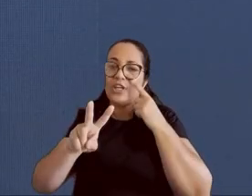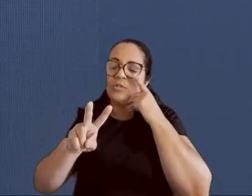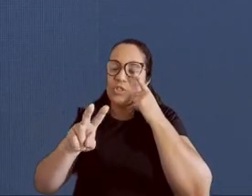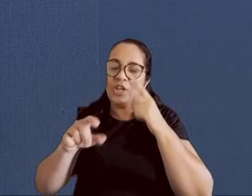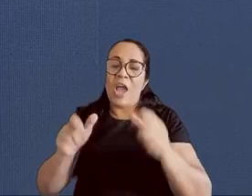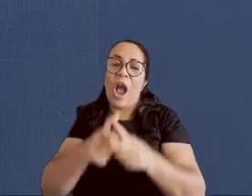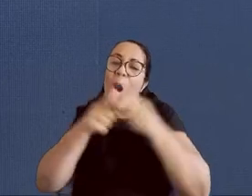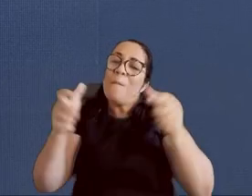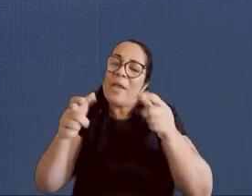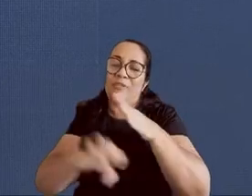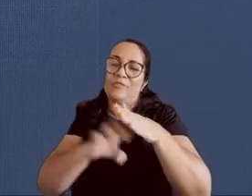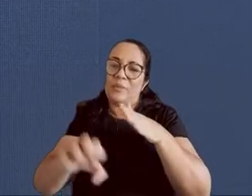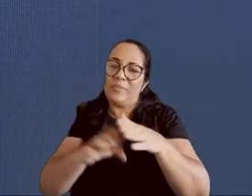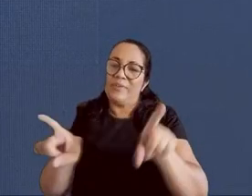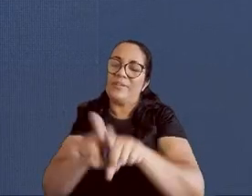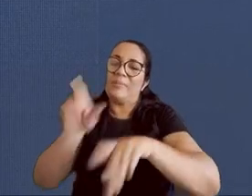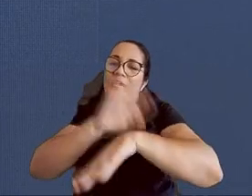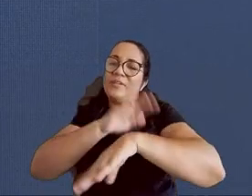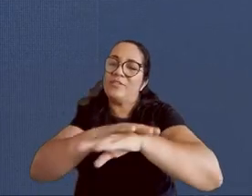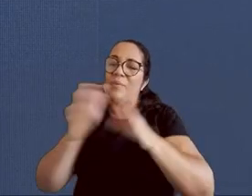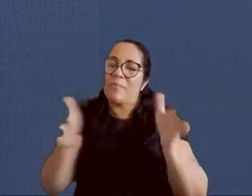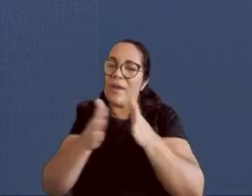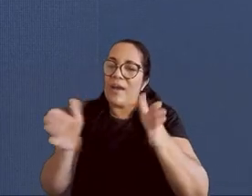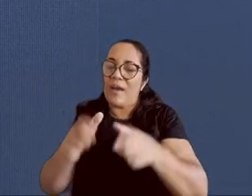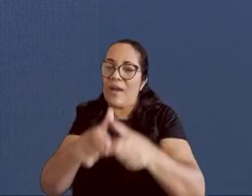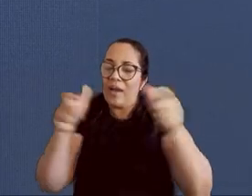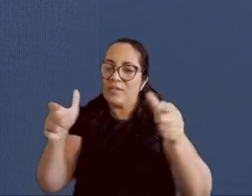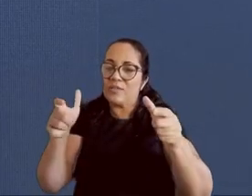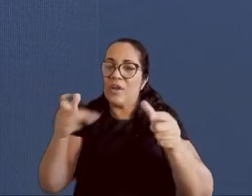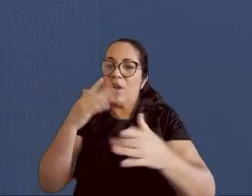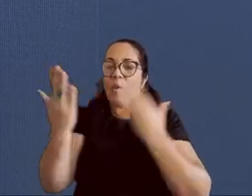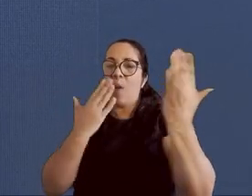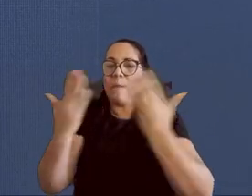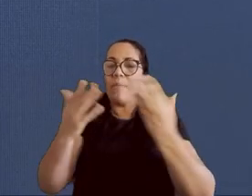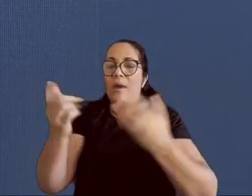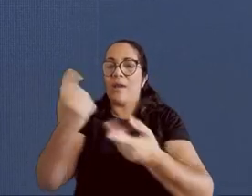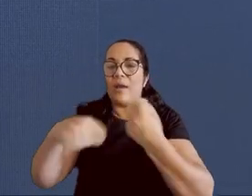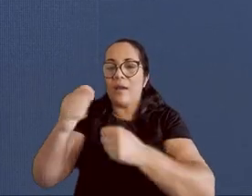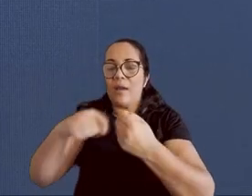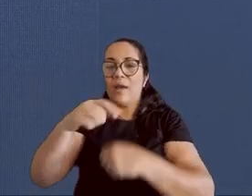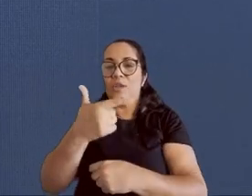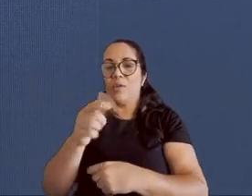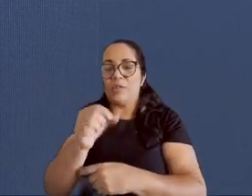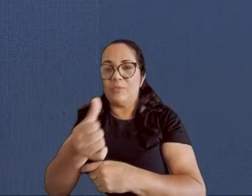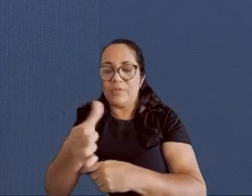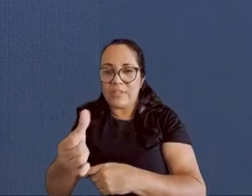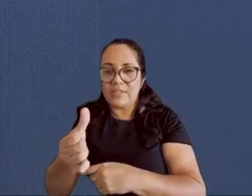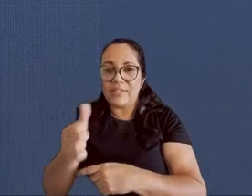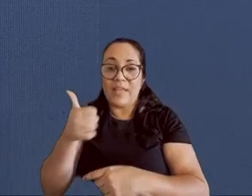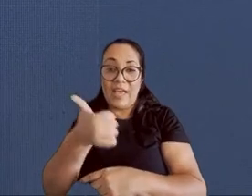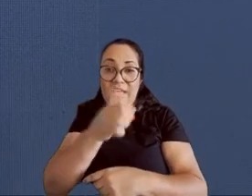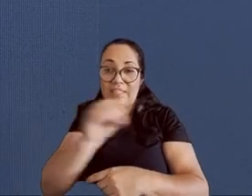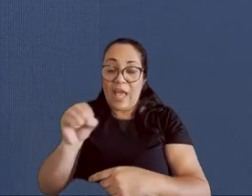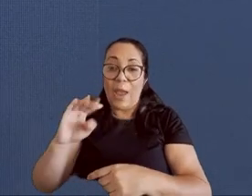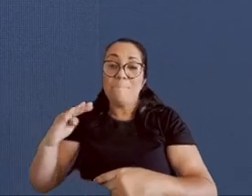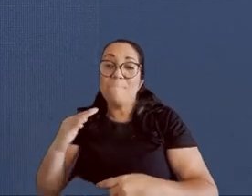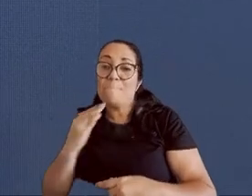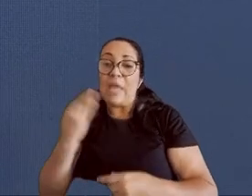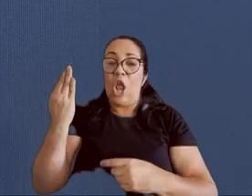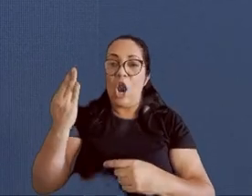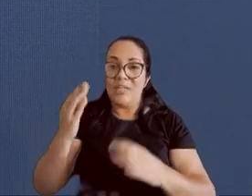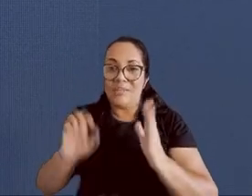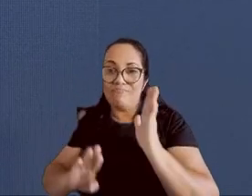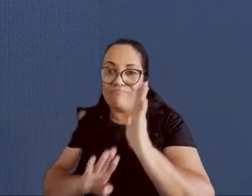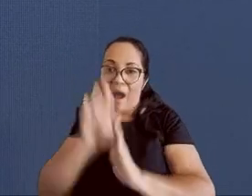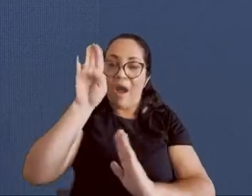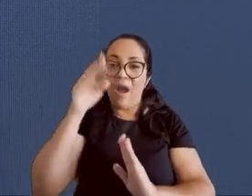de no mercado capitais de 2016 mercado de renda fixa saindo de 100 bilhões de reais para quase 400 bilhões de reais nos últimos